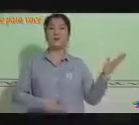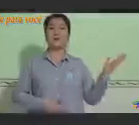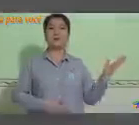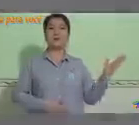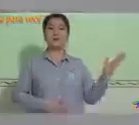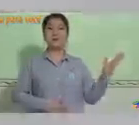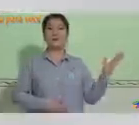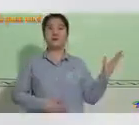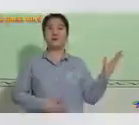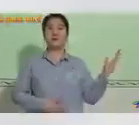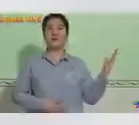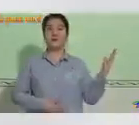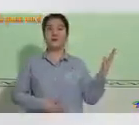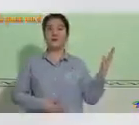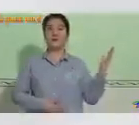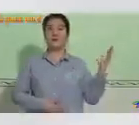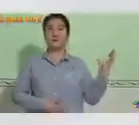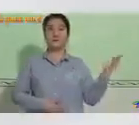acento agudo